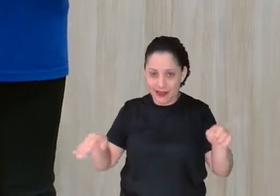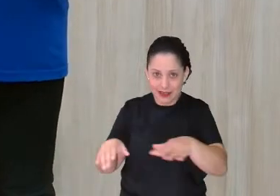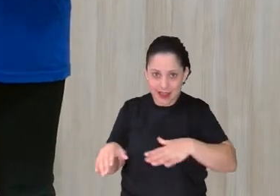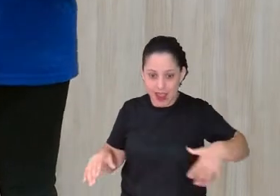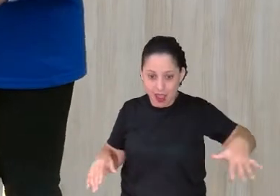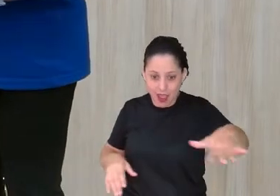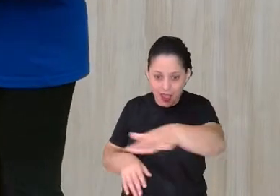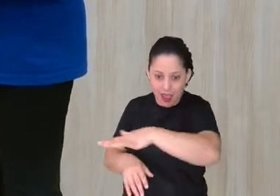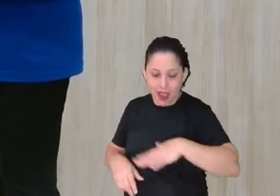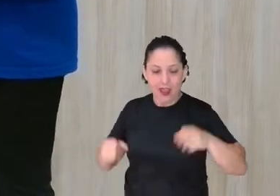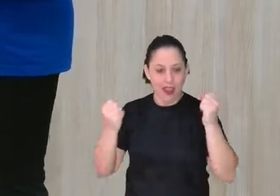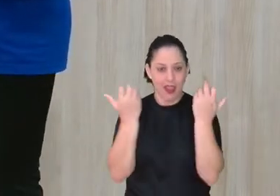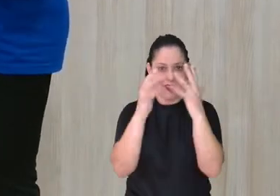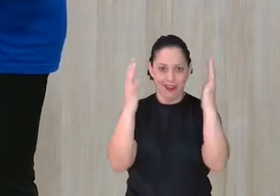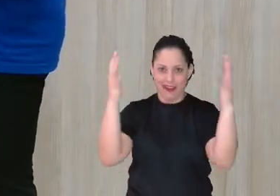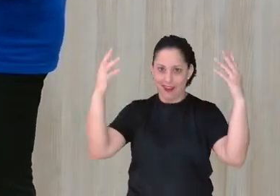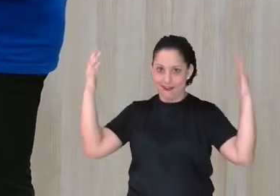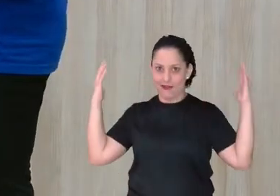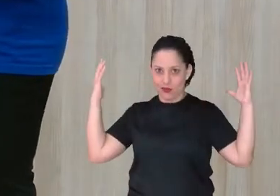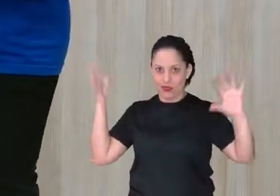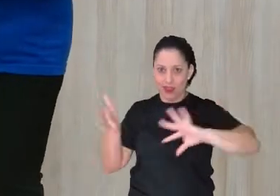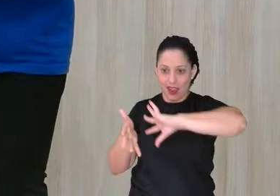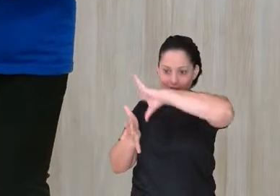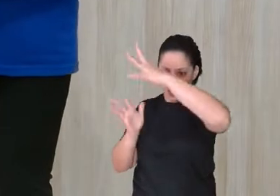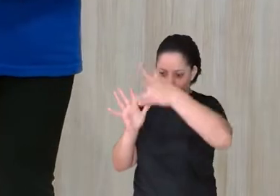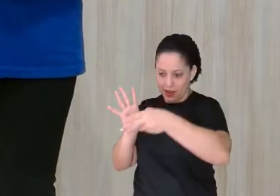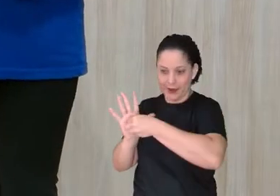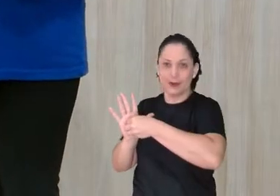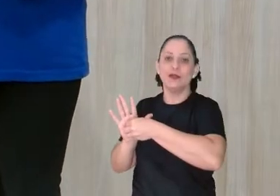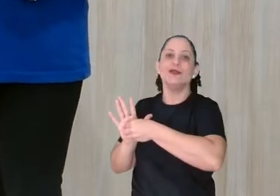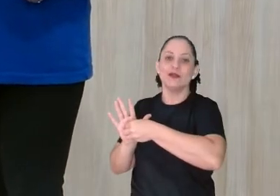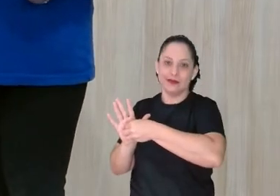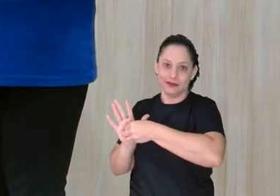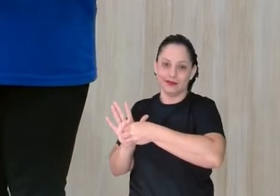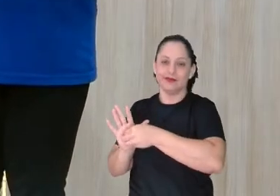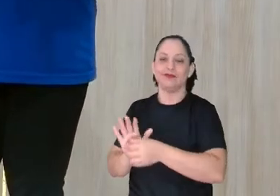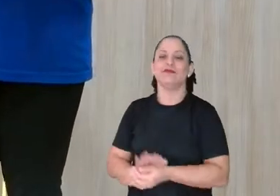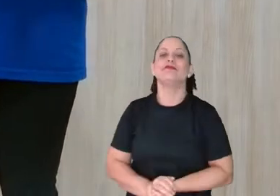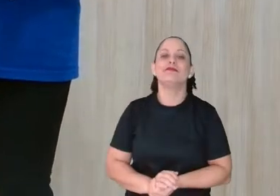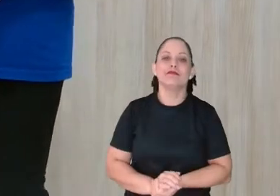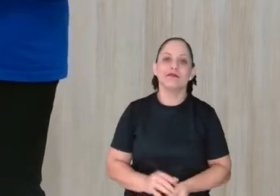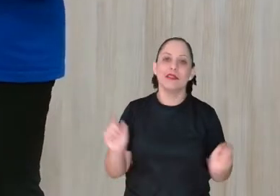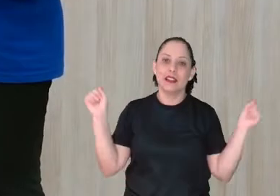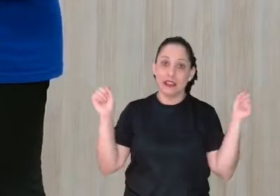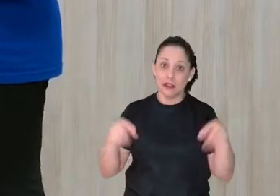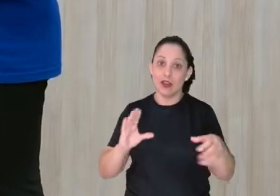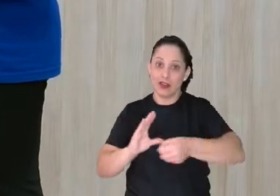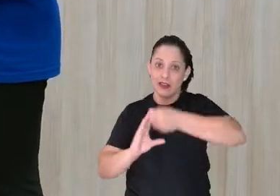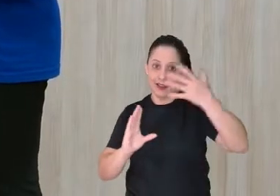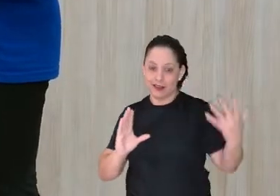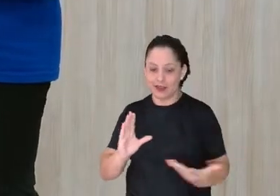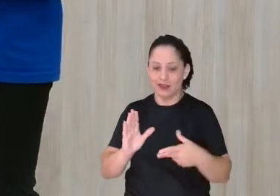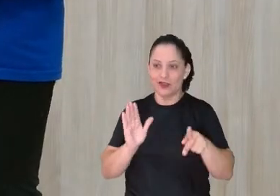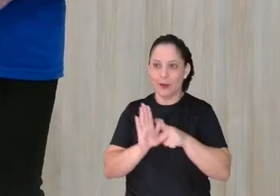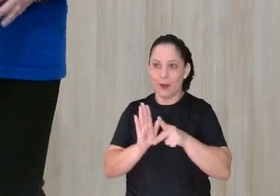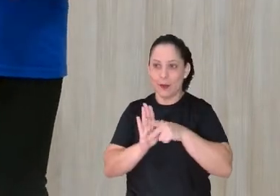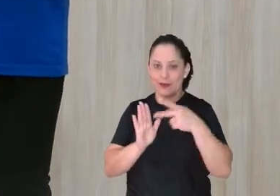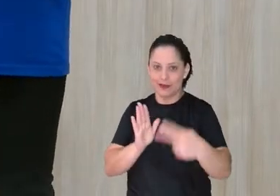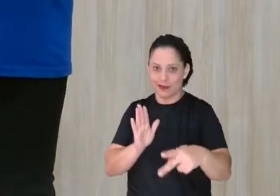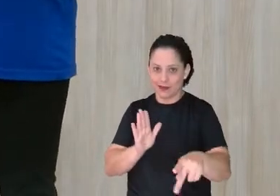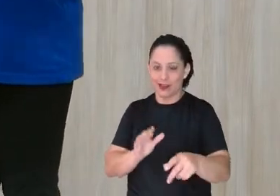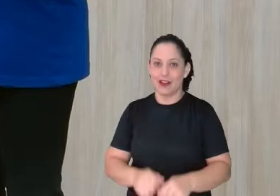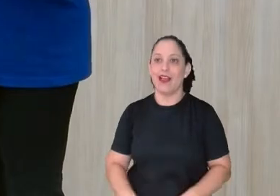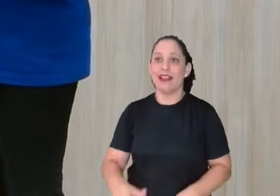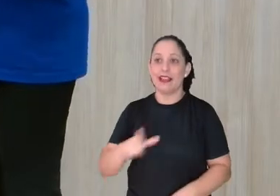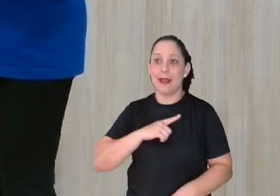essa extensão que representa aí toda essa parte da flora. Então, essas são características a respeito da Amazônia, mas